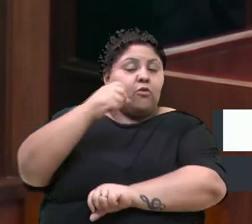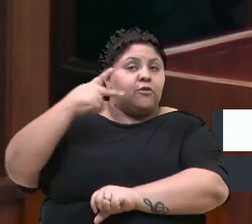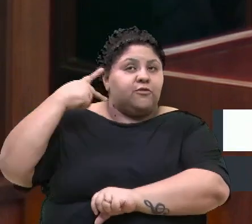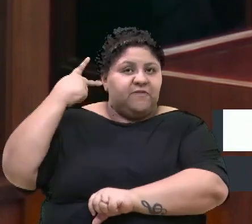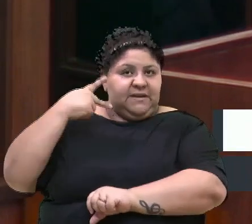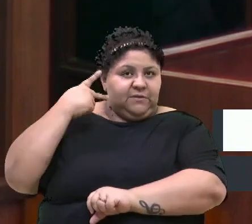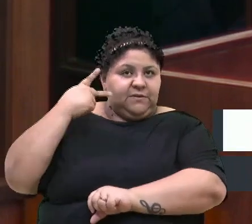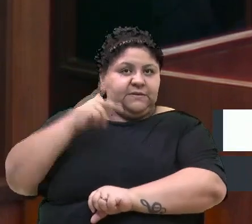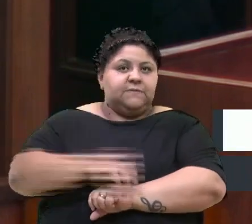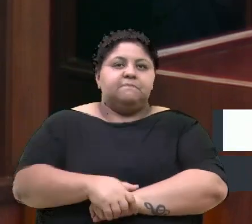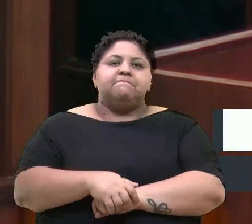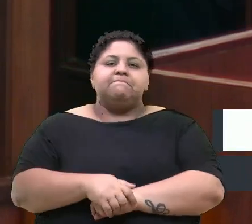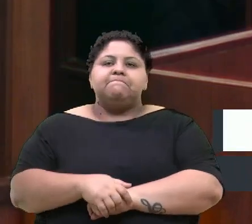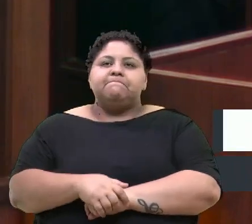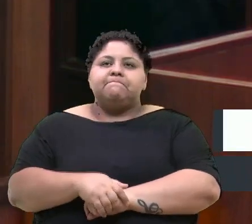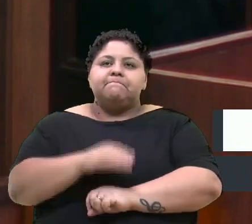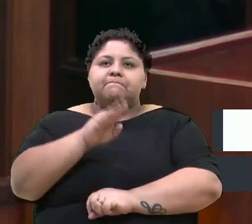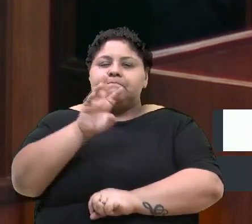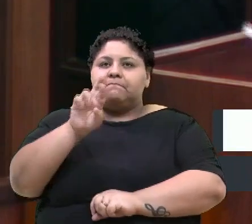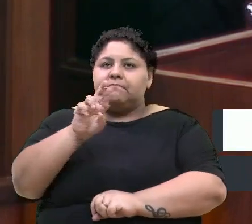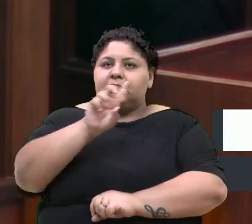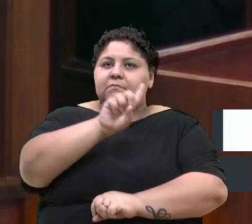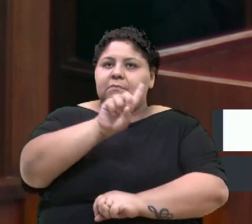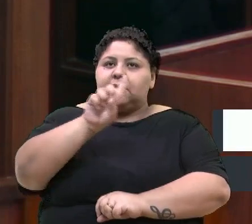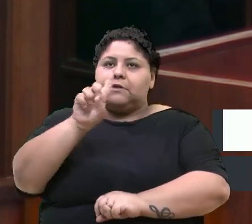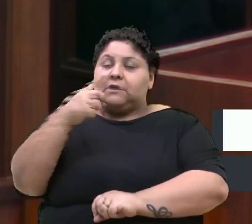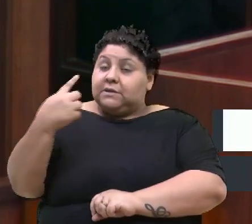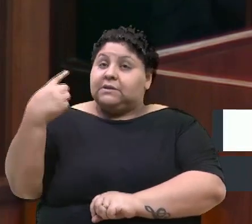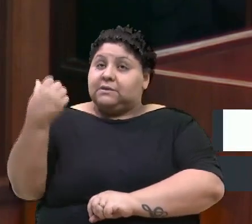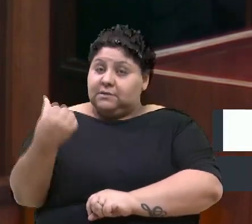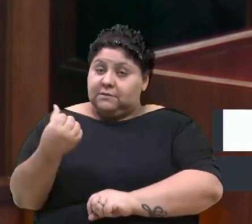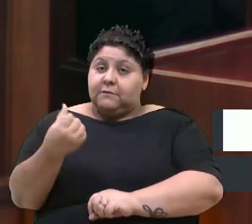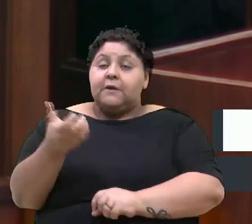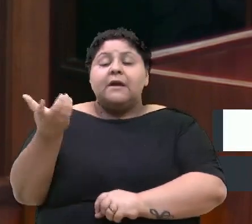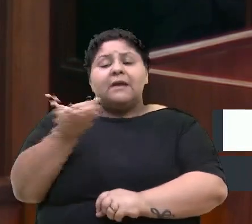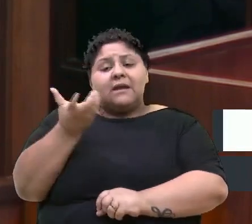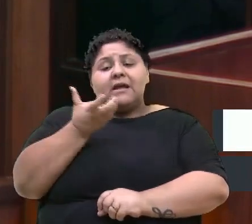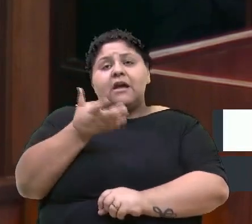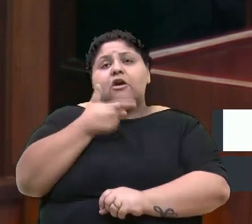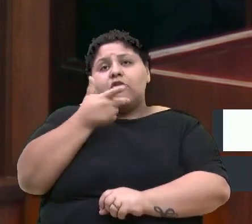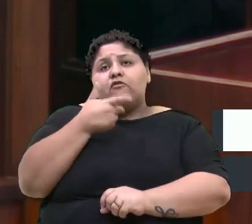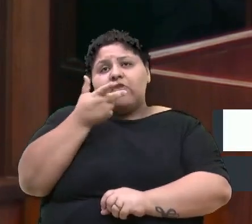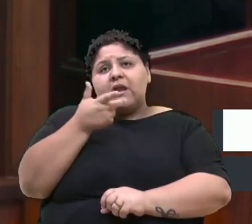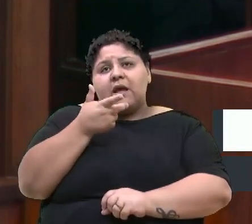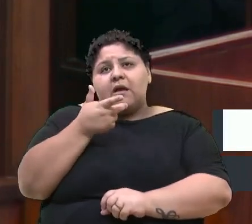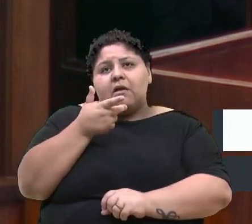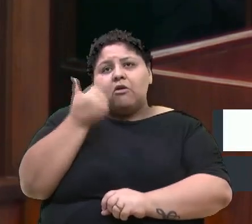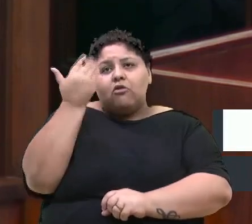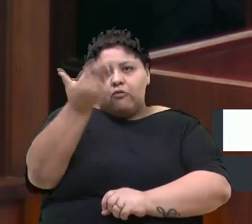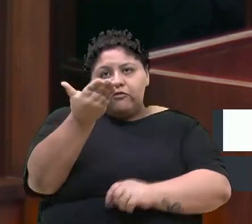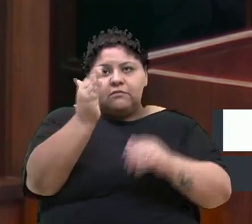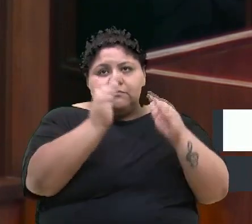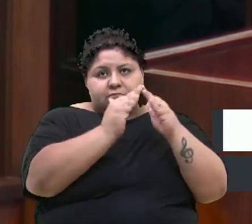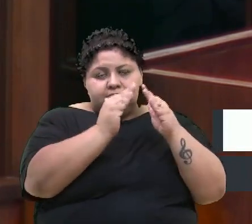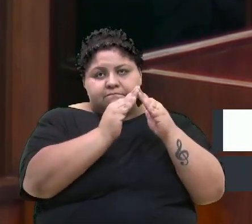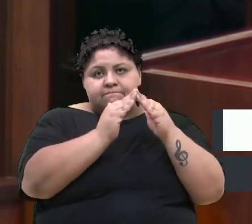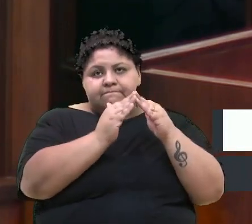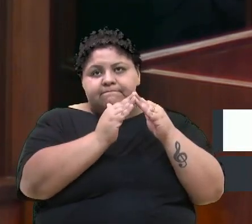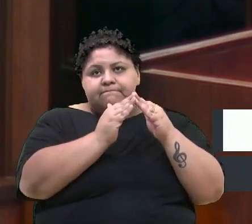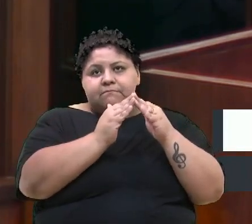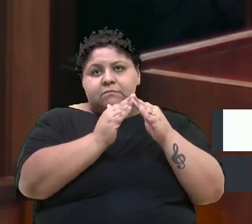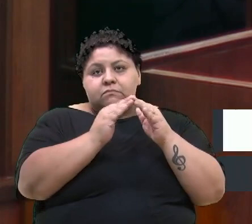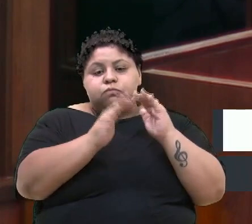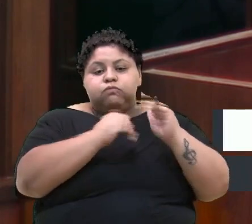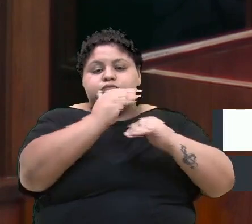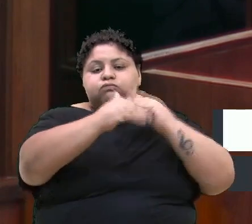vereadores, a BR-116. Eu quero compartilhar, você que está em casa, compartilhar os avanços